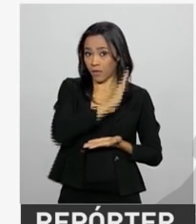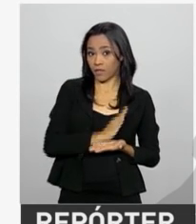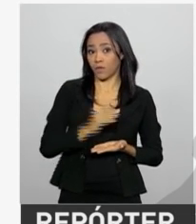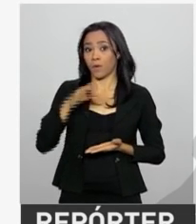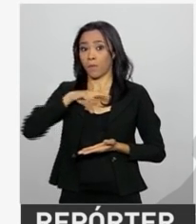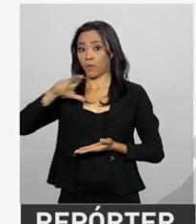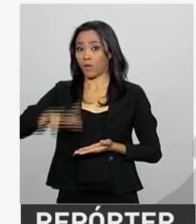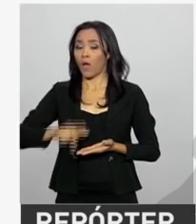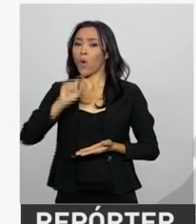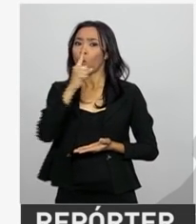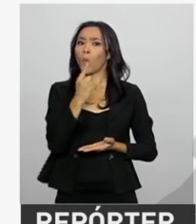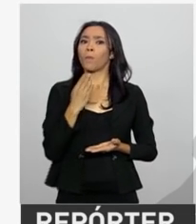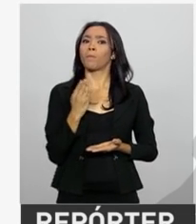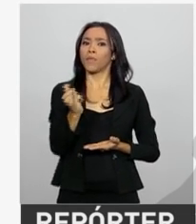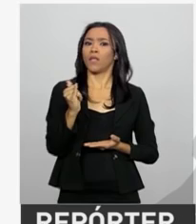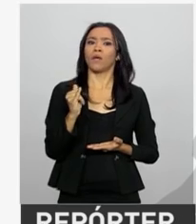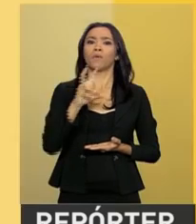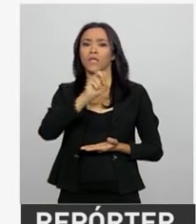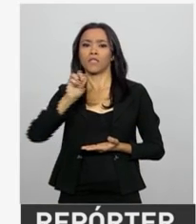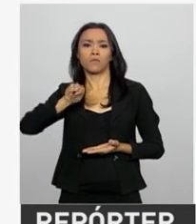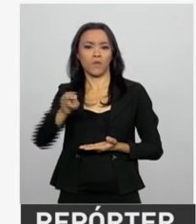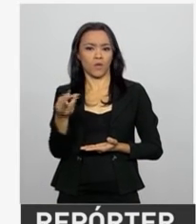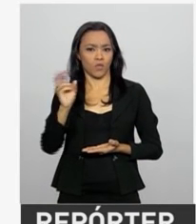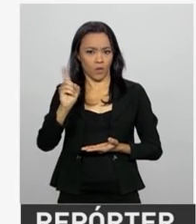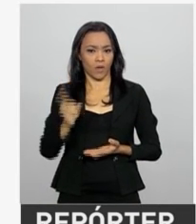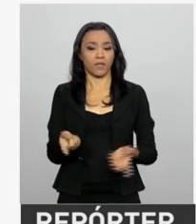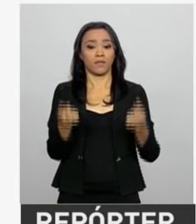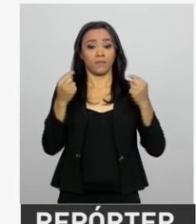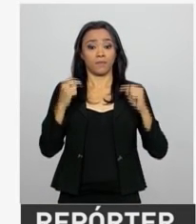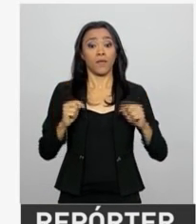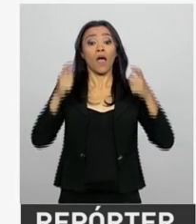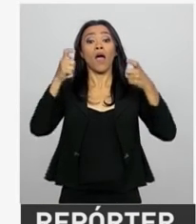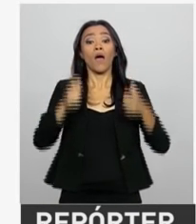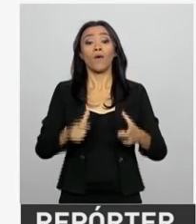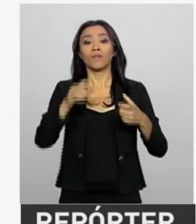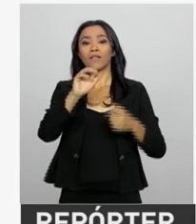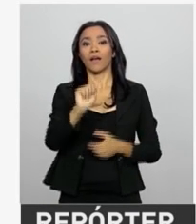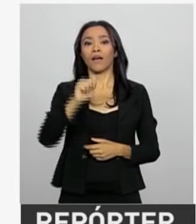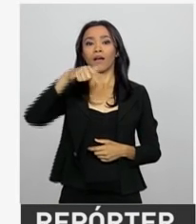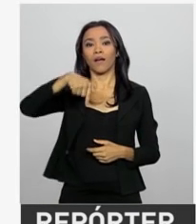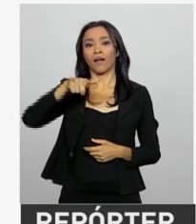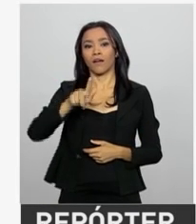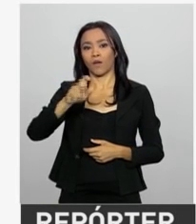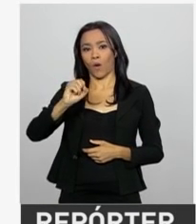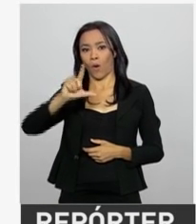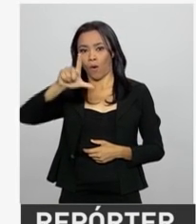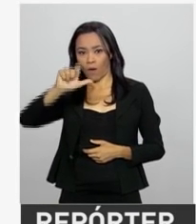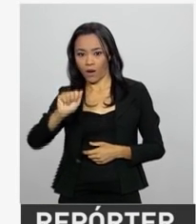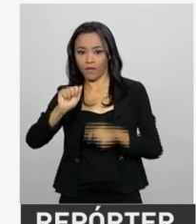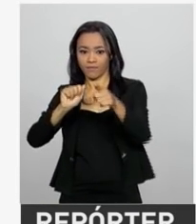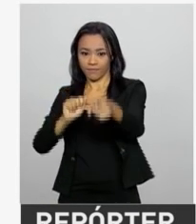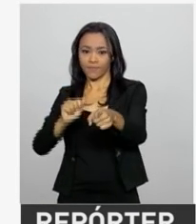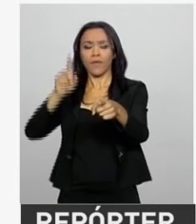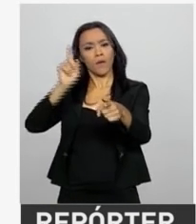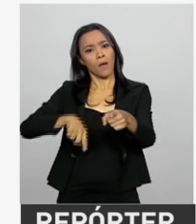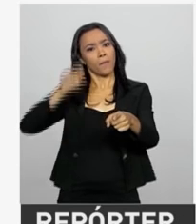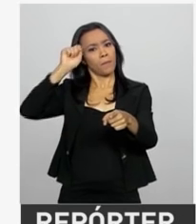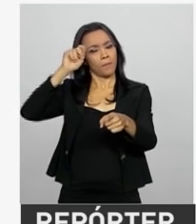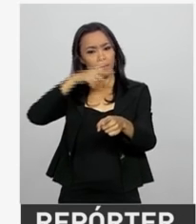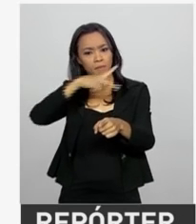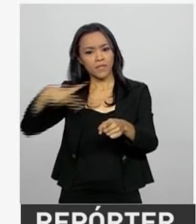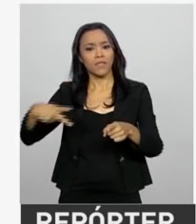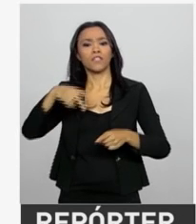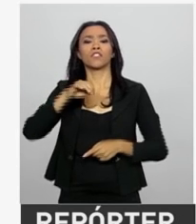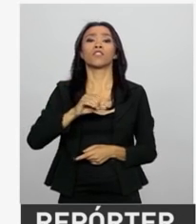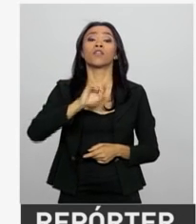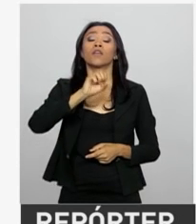passado a 1 bilhão me de Dólares localizado no sudoeste da África Angola tem como Presidente José dos